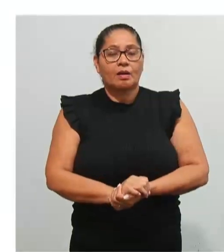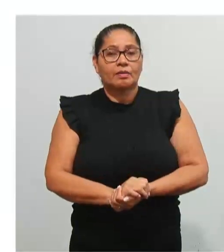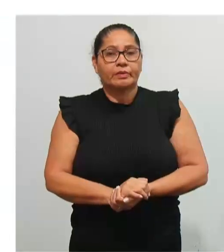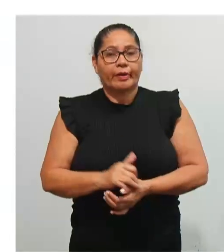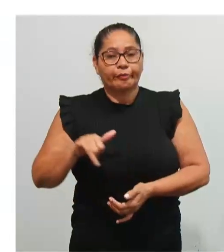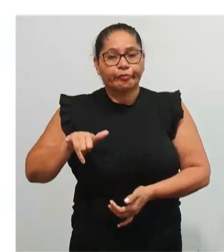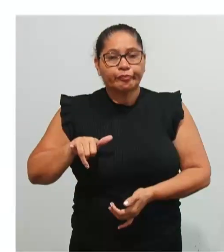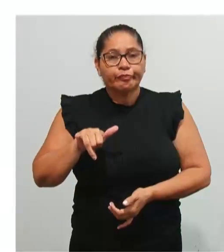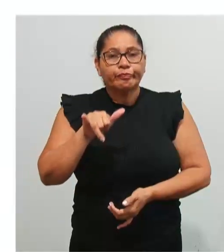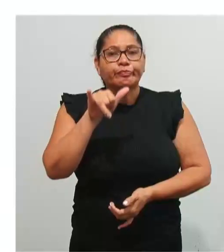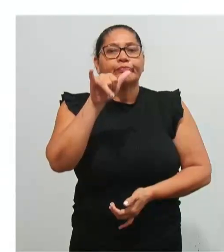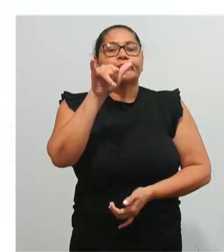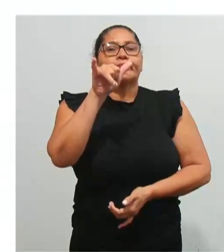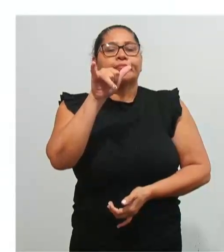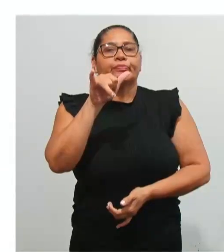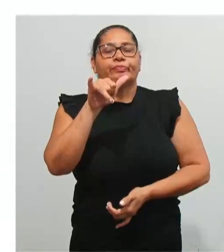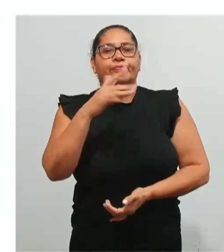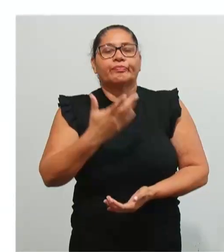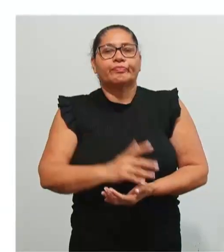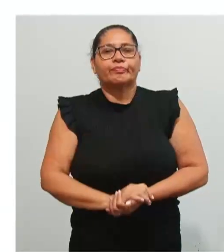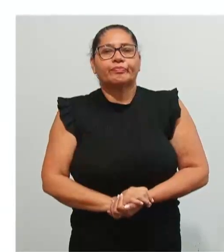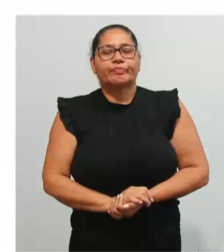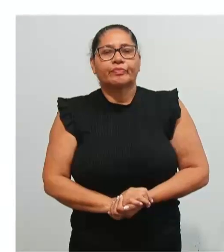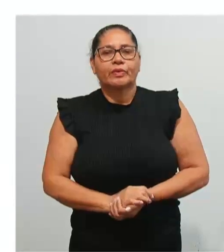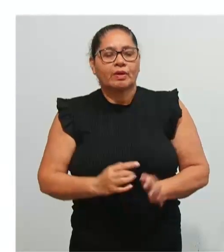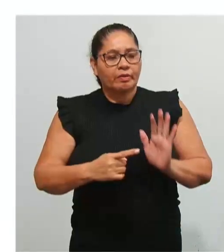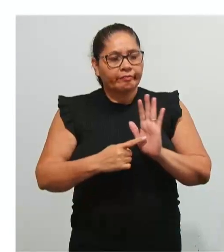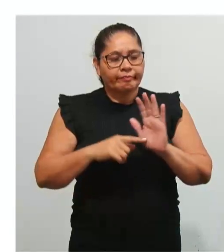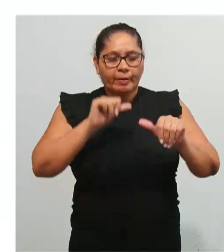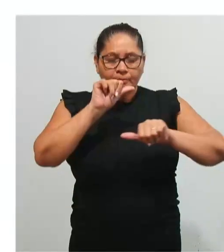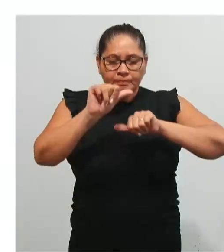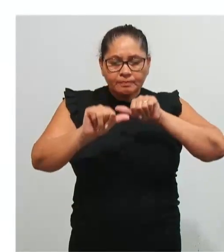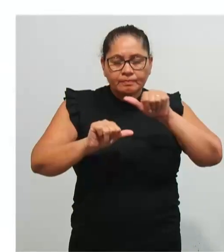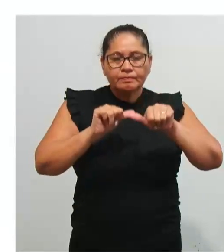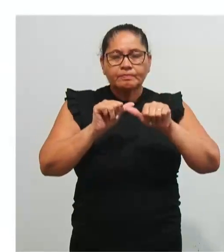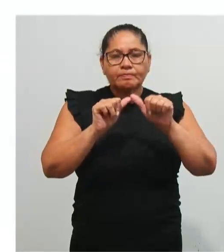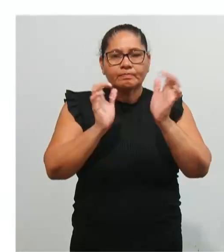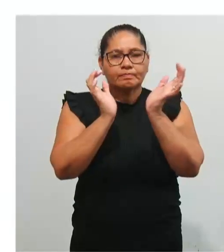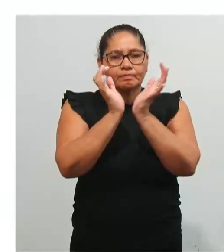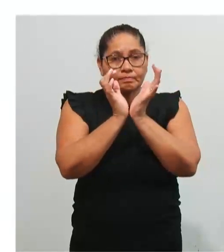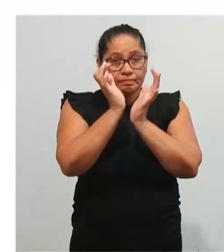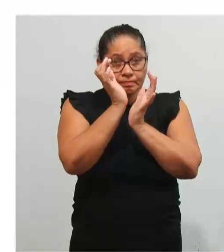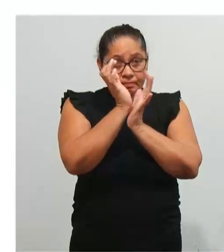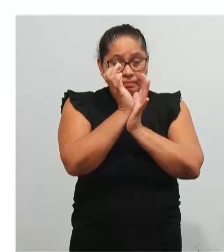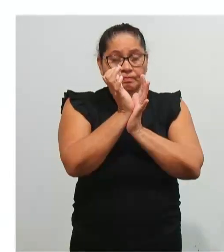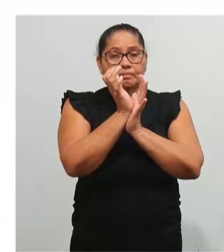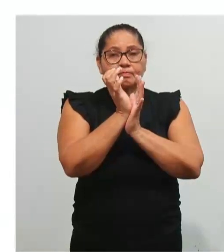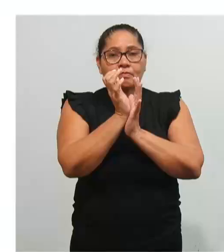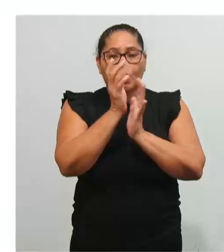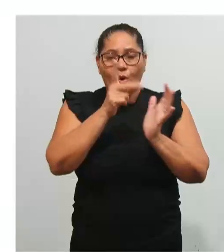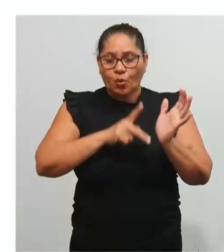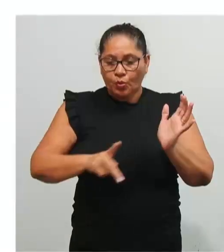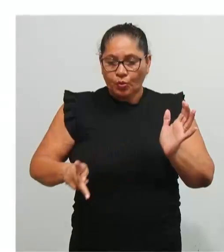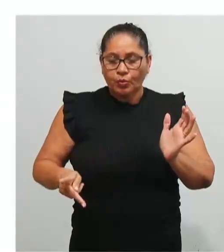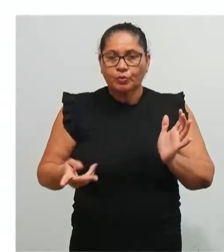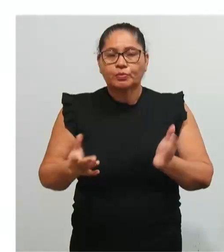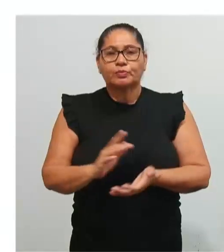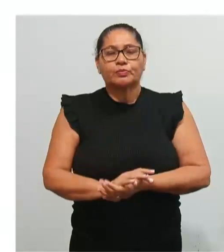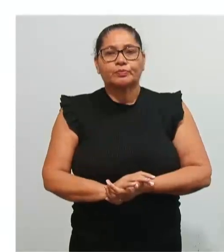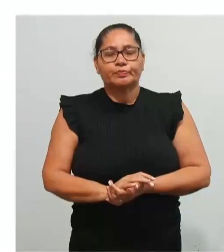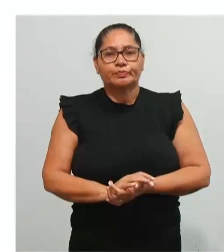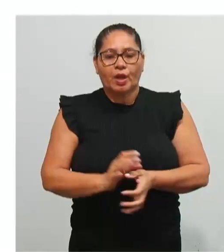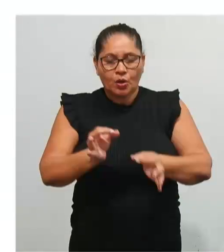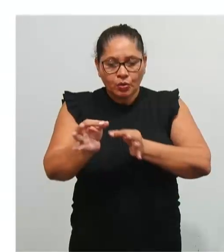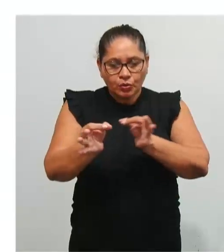aviação, transportes aéreos. Então a gente vai transformar de autarquias públicas para essas agências que vão fazer regulação e